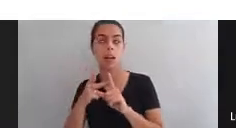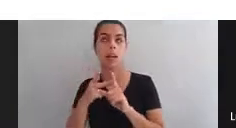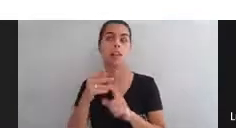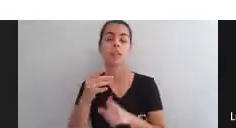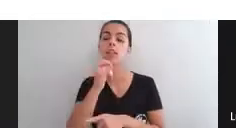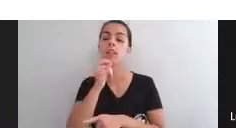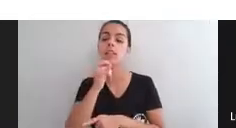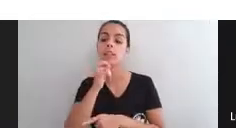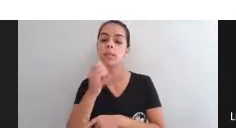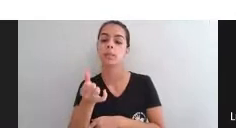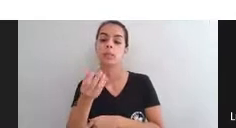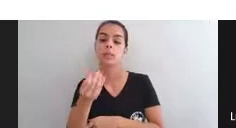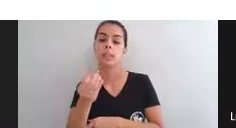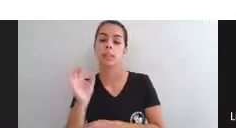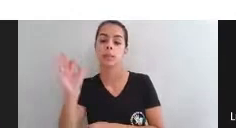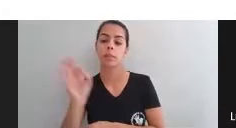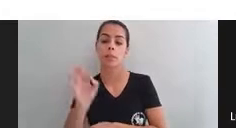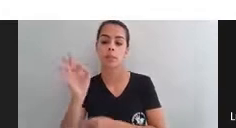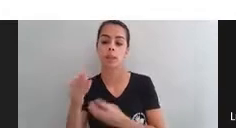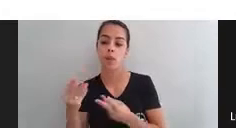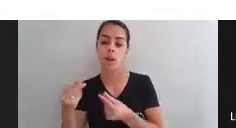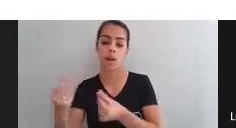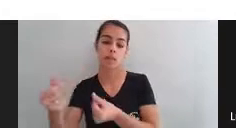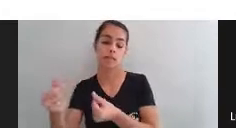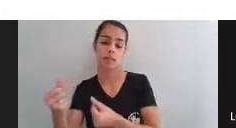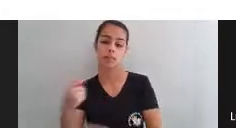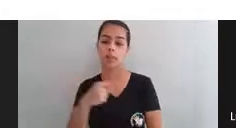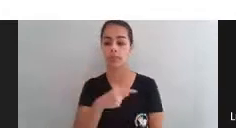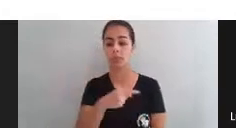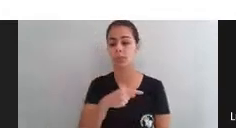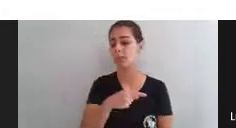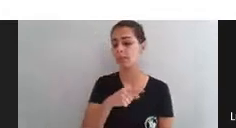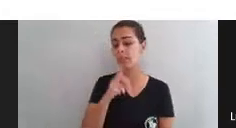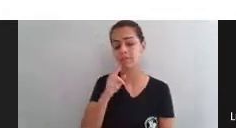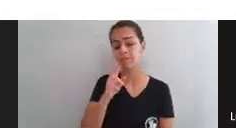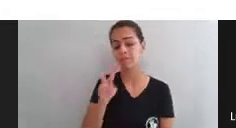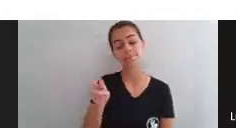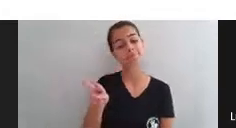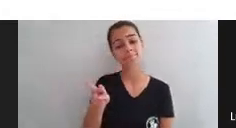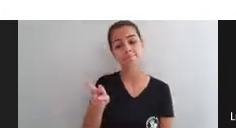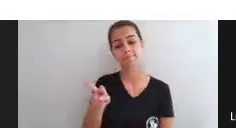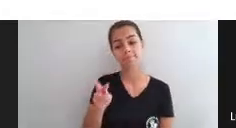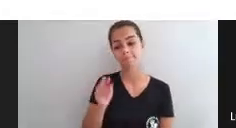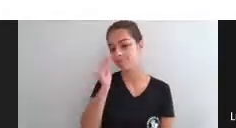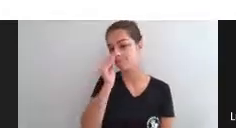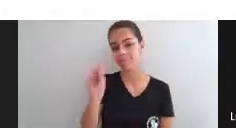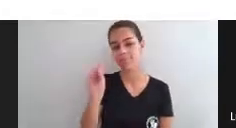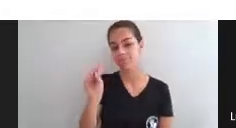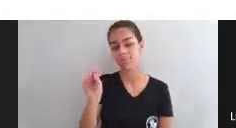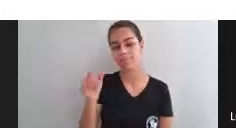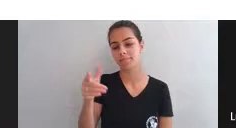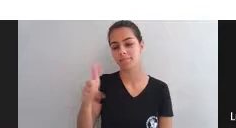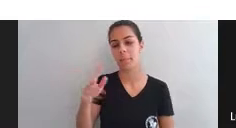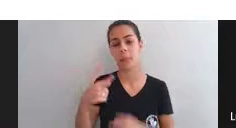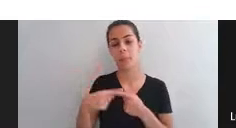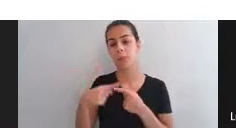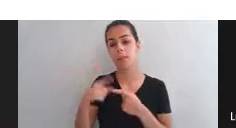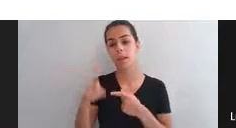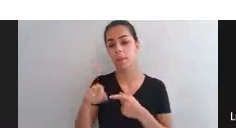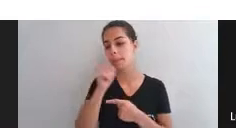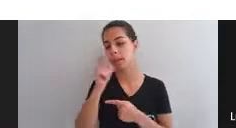exemplo, 60% de eficiência. Você já pode, de cara, desconsiderar o que ele está falando, porque aquilo é uma